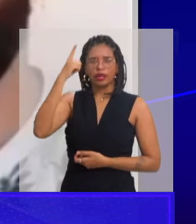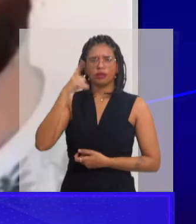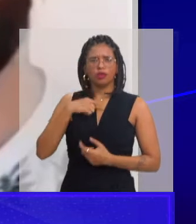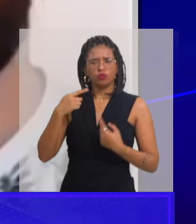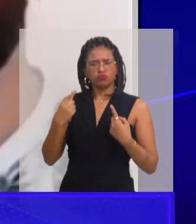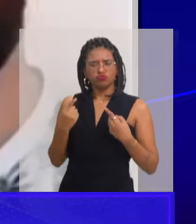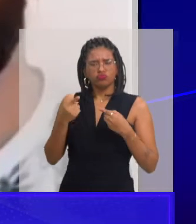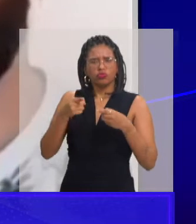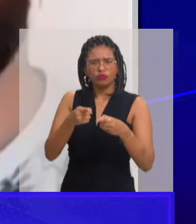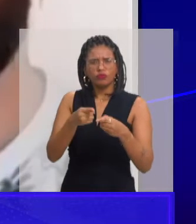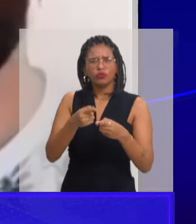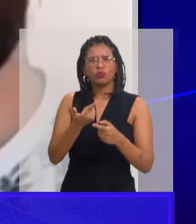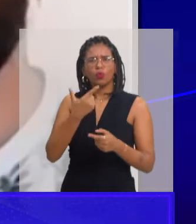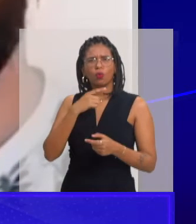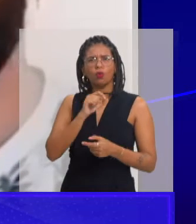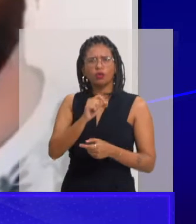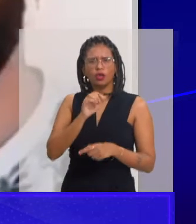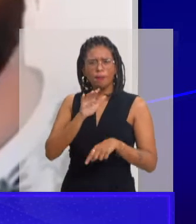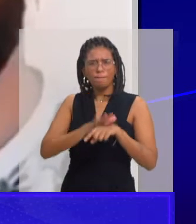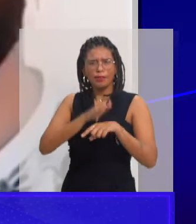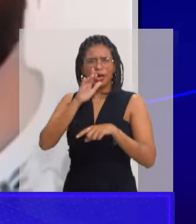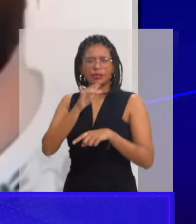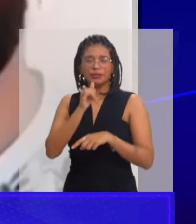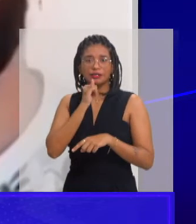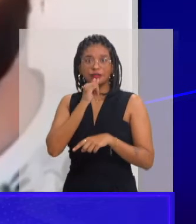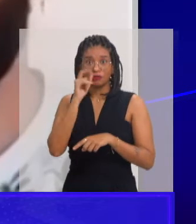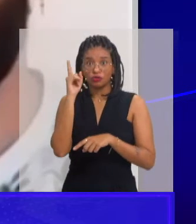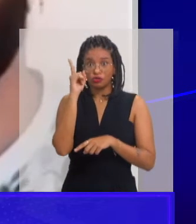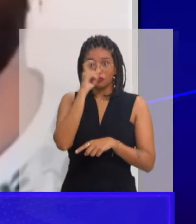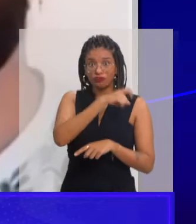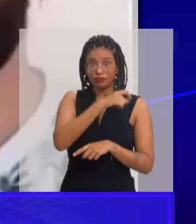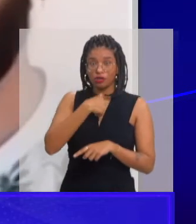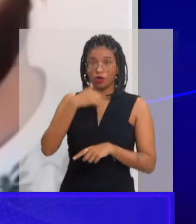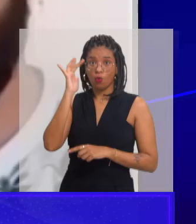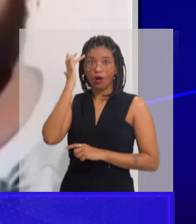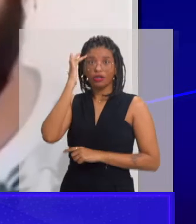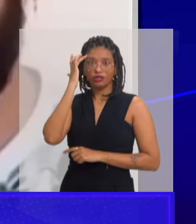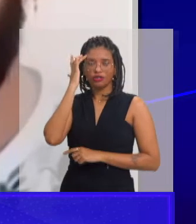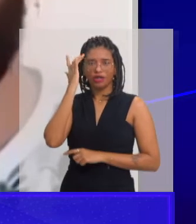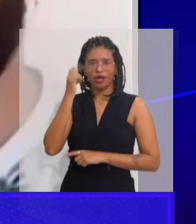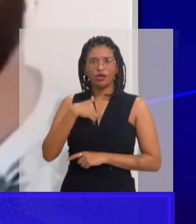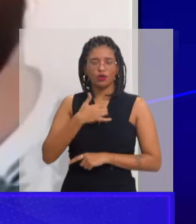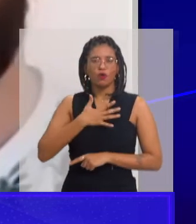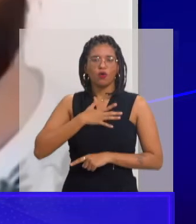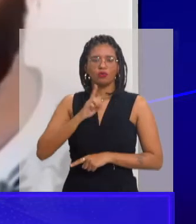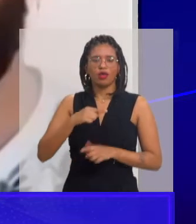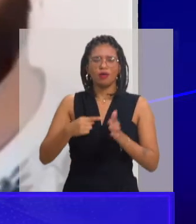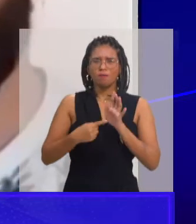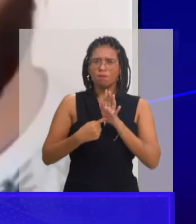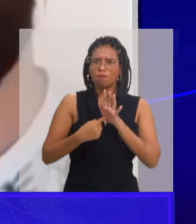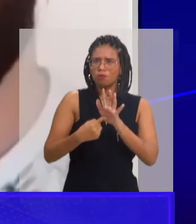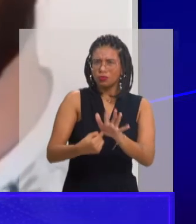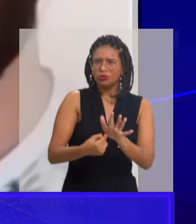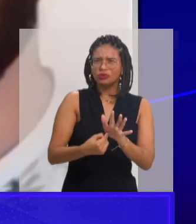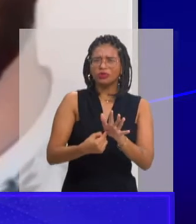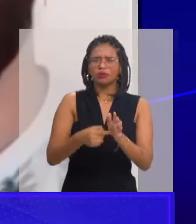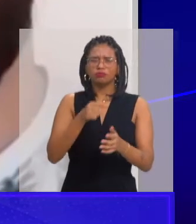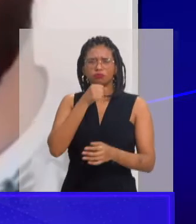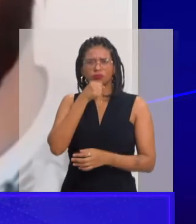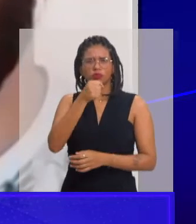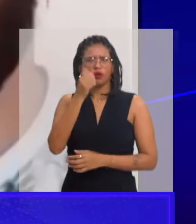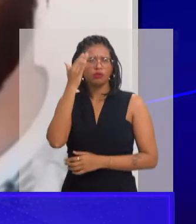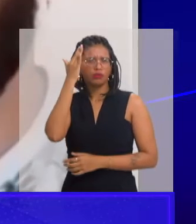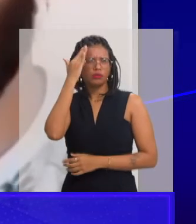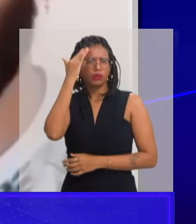Eu não sei se eu diria difícil, eu gosto da ideia do desafio. Isso. O que foi desafiador para mim